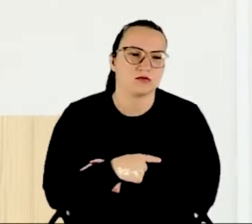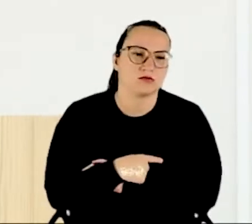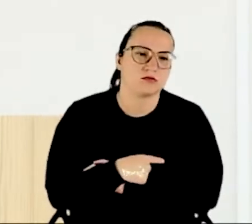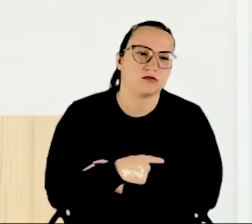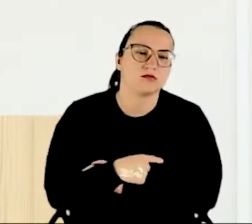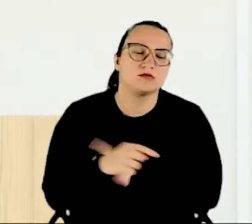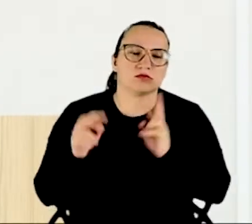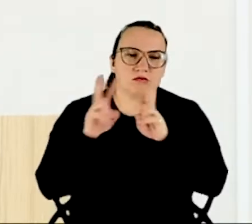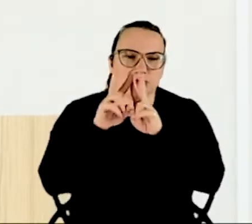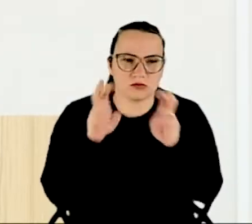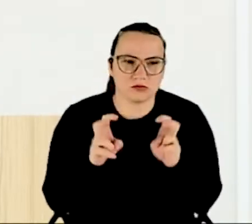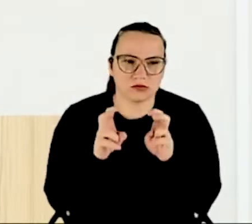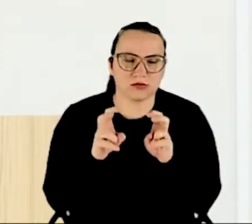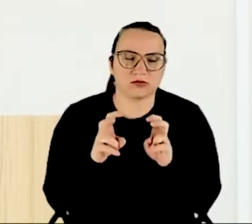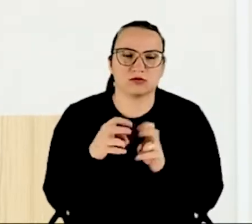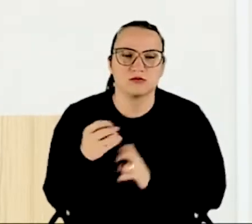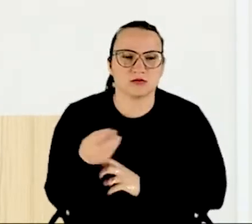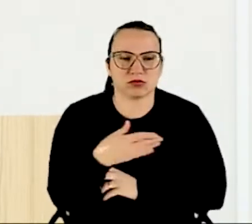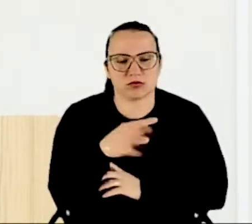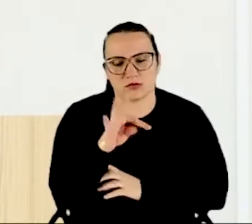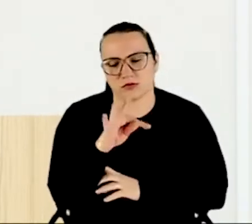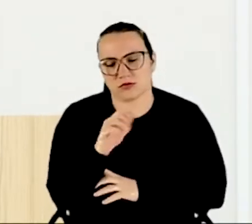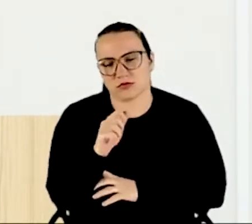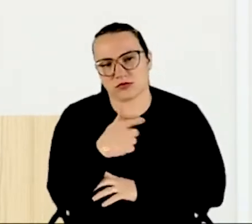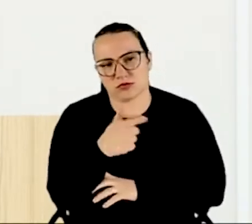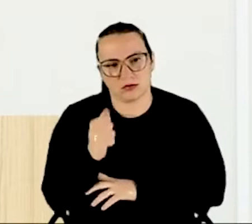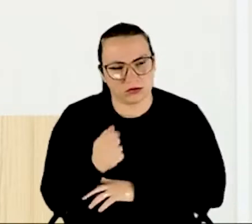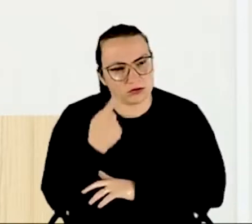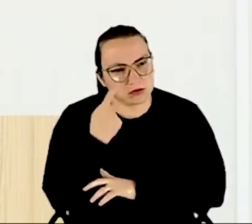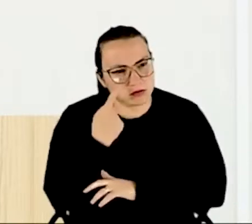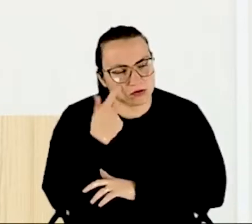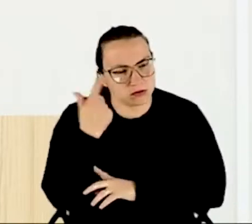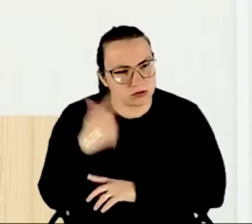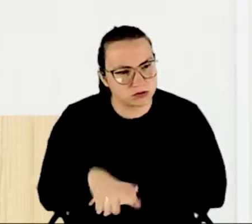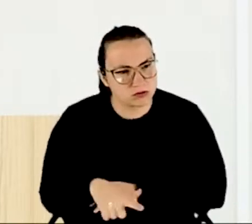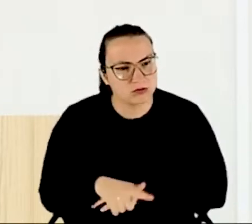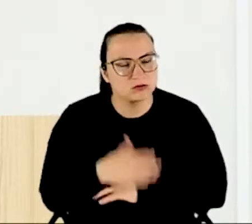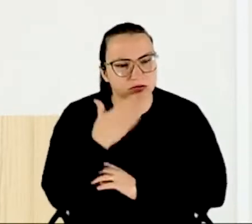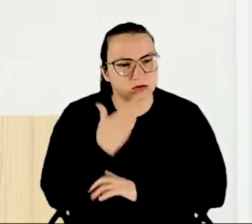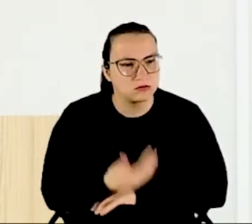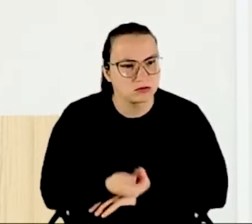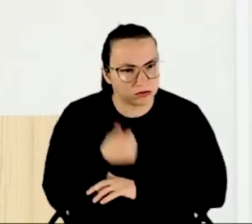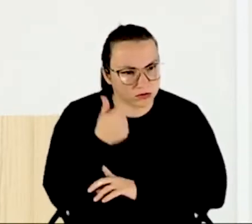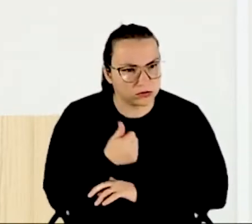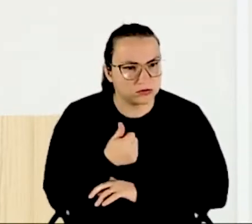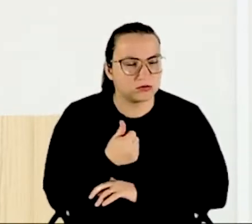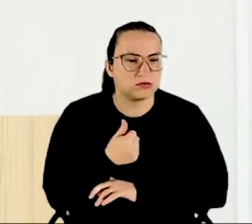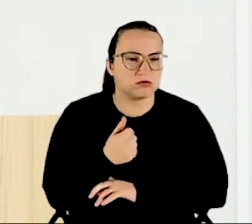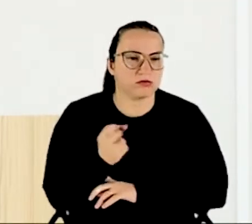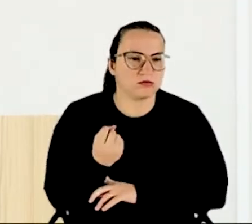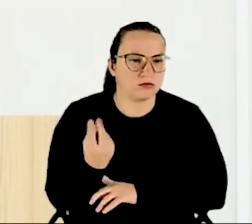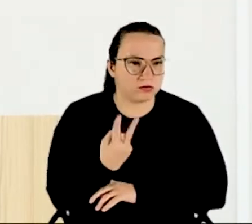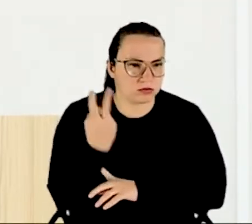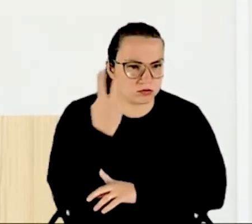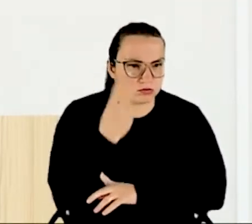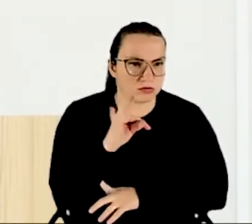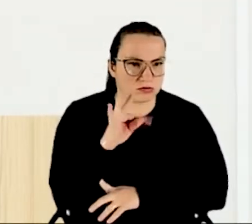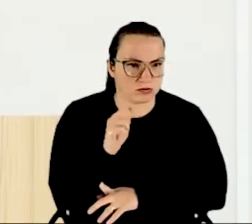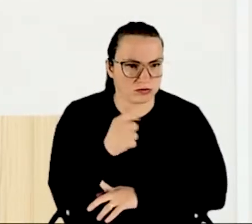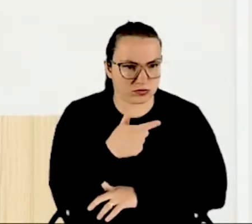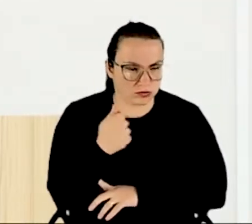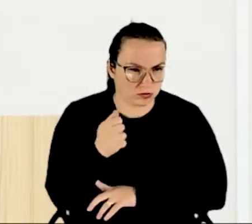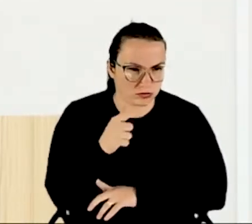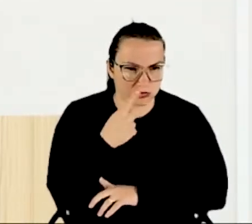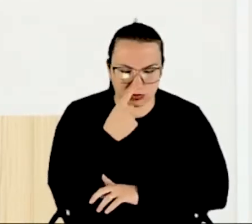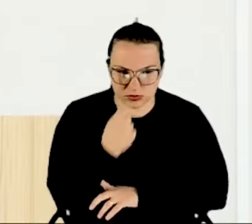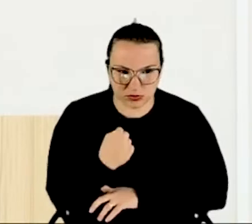essa a nova taxa de lixo, que é para rever a taxa de lixo, para dar uma melhorada aí, é nos valores de taxa de lixo.